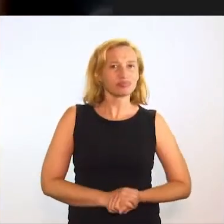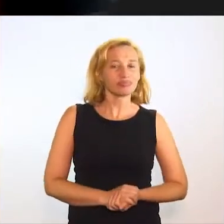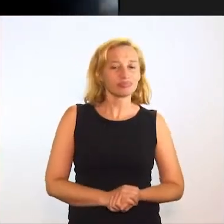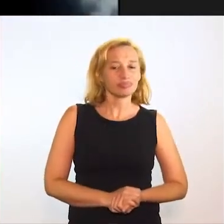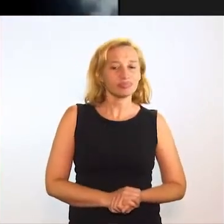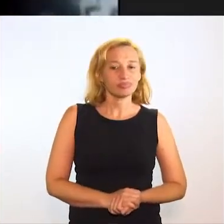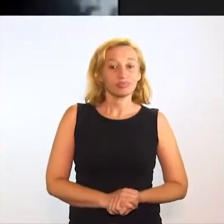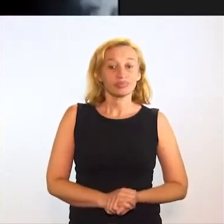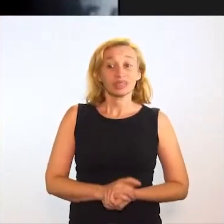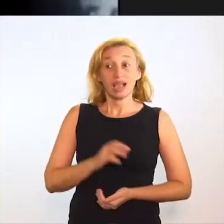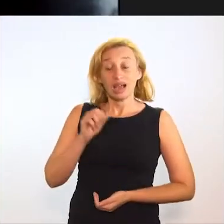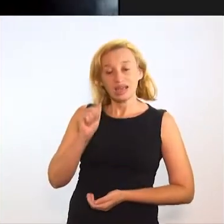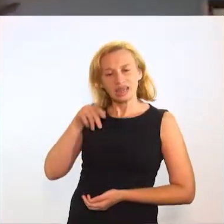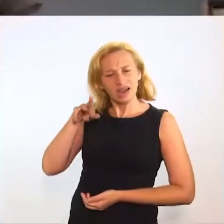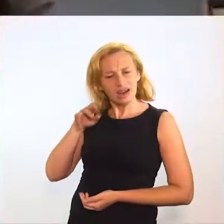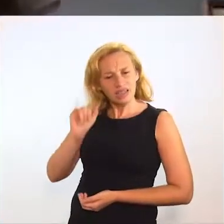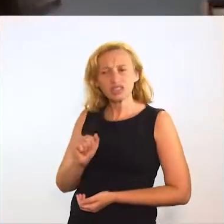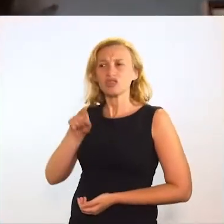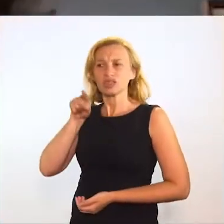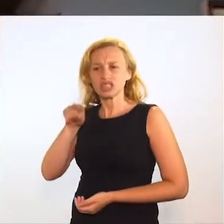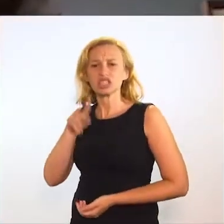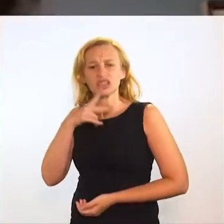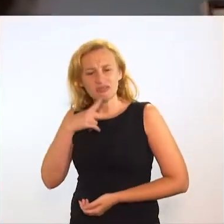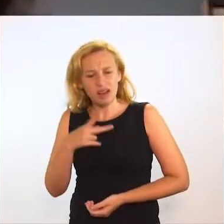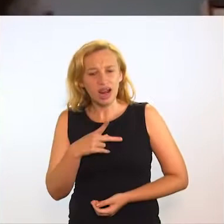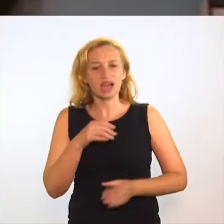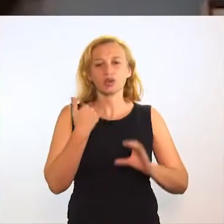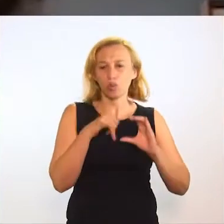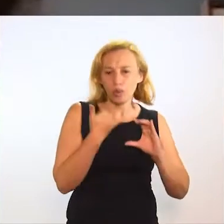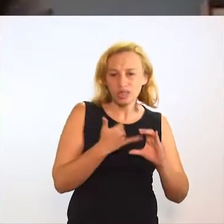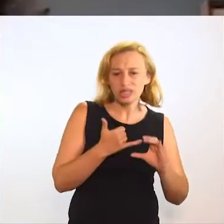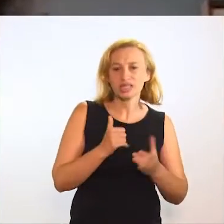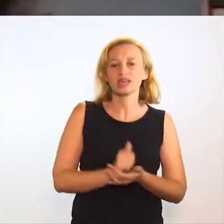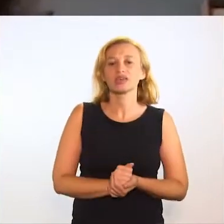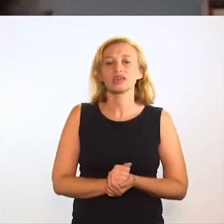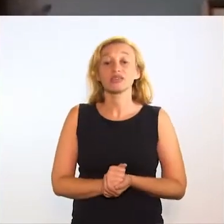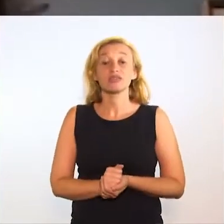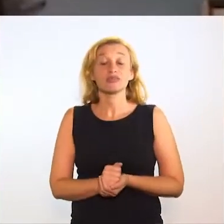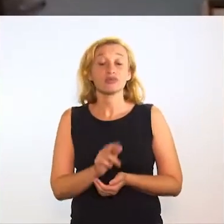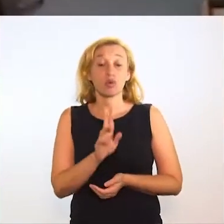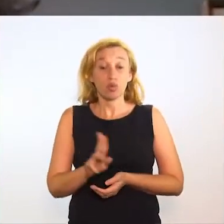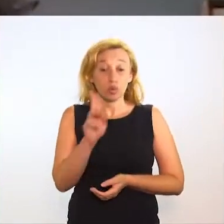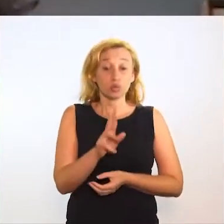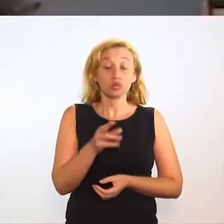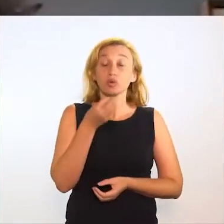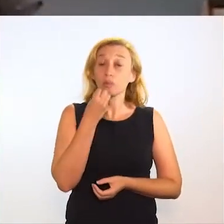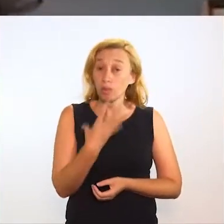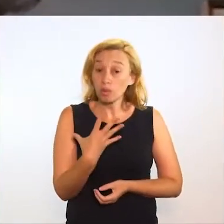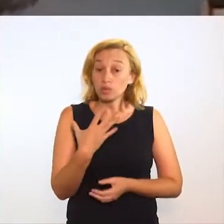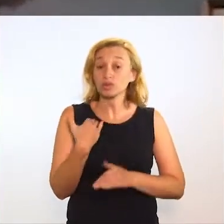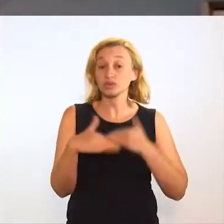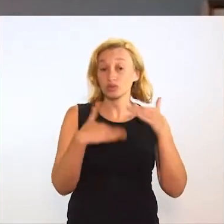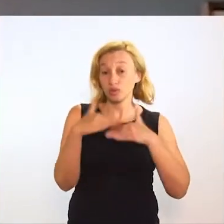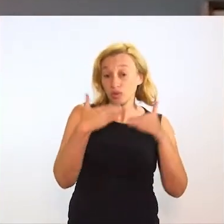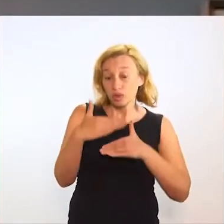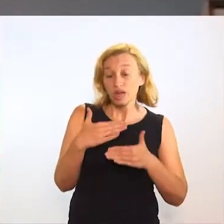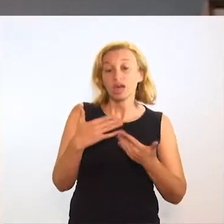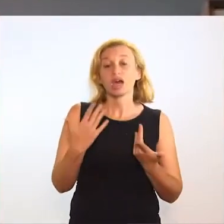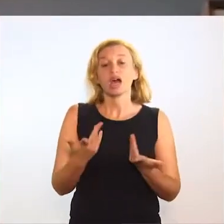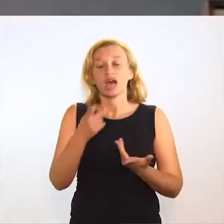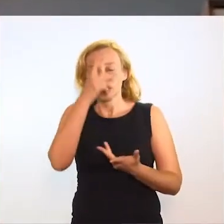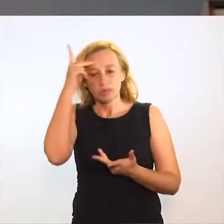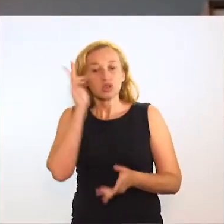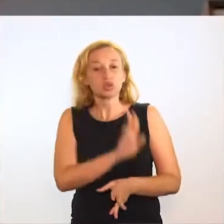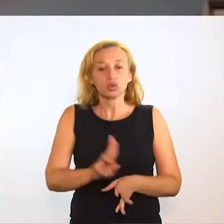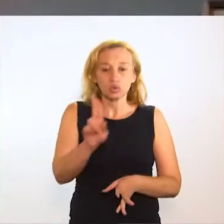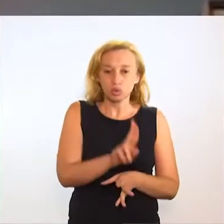Maravilhoso. Ariane, você já tinha falado dessa coisa do WhatsApp, que foi uma grande ferramenta, né, da maneira como as